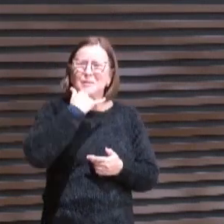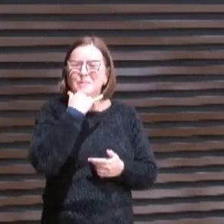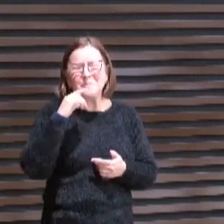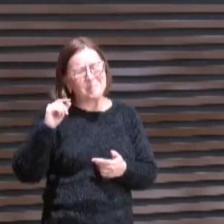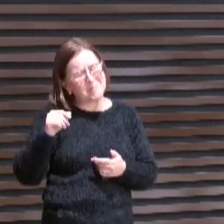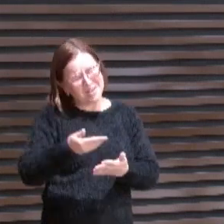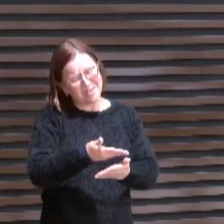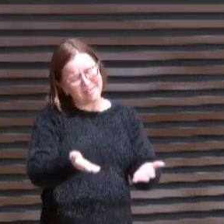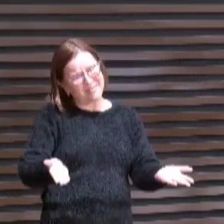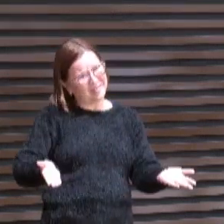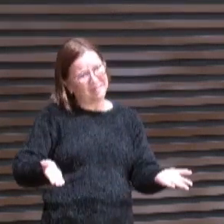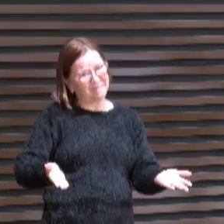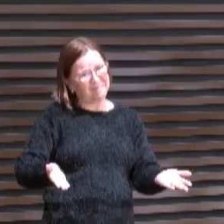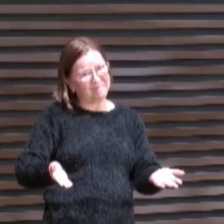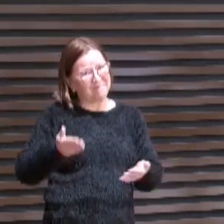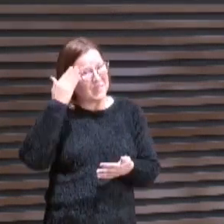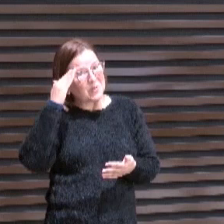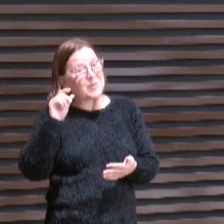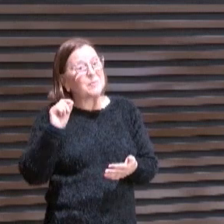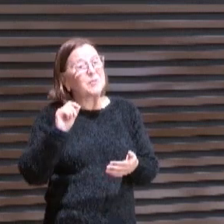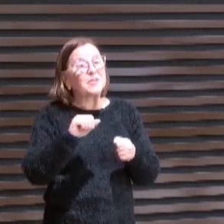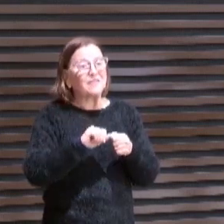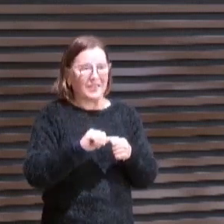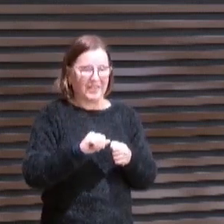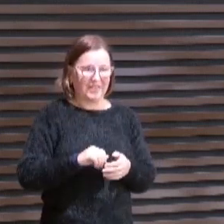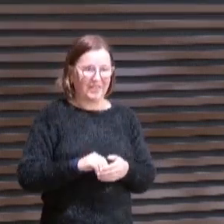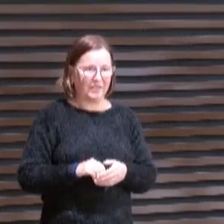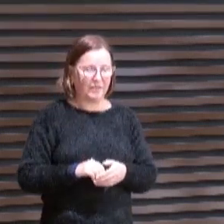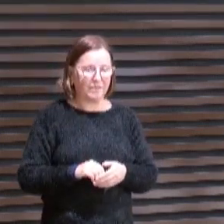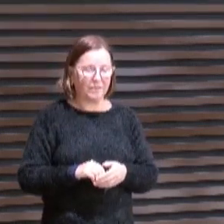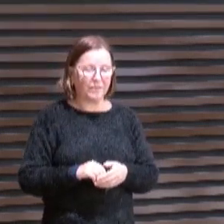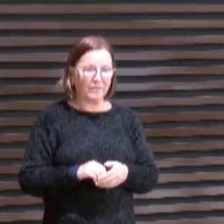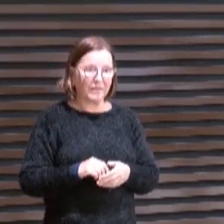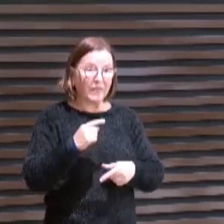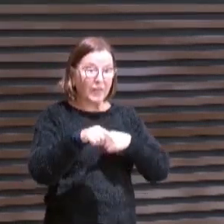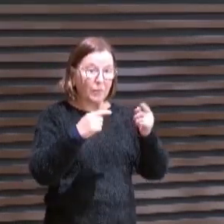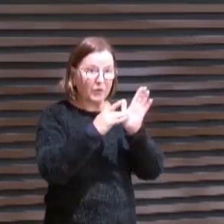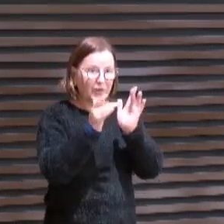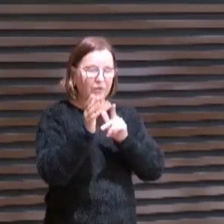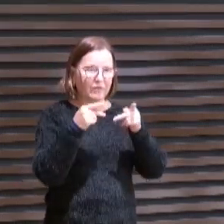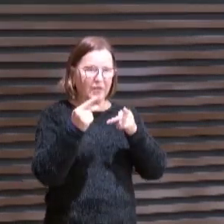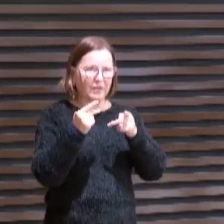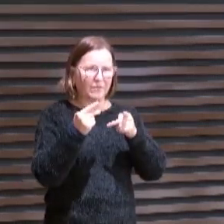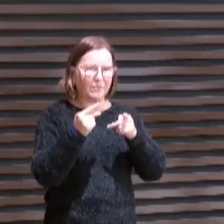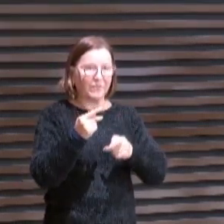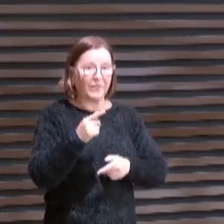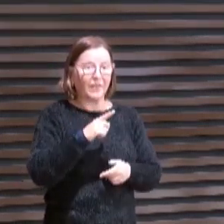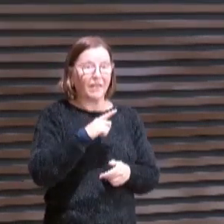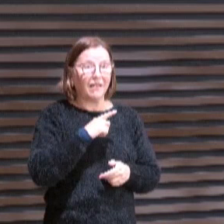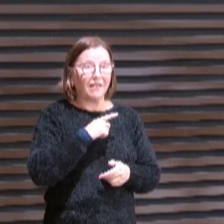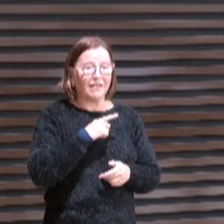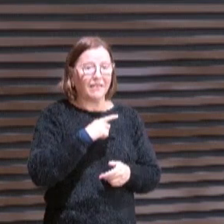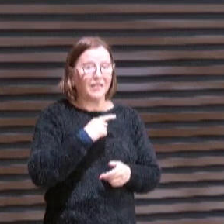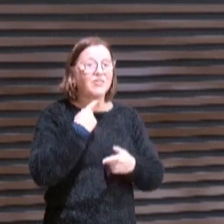perdoa-lhes. Eles não sabem o que fazem. Mas chega num ponto que ele diz assim: tenho sede. Quando ele diz eu